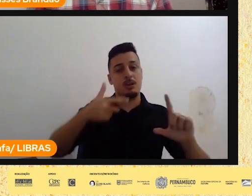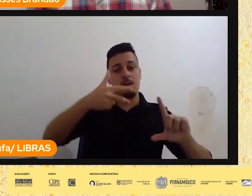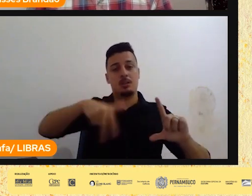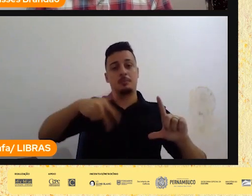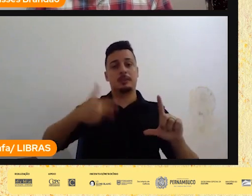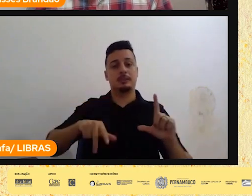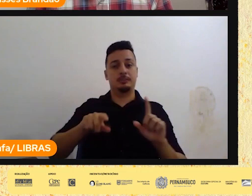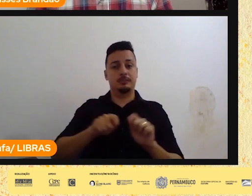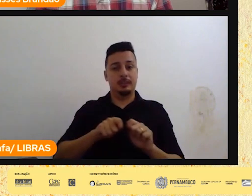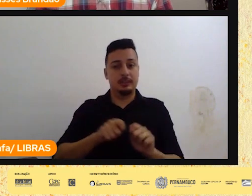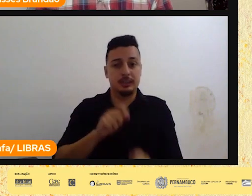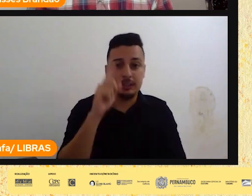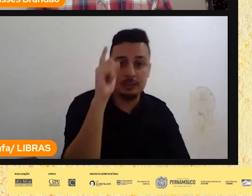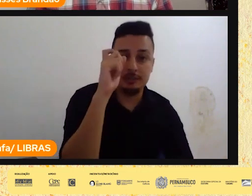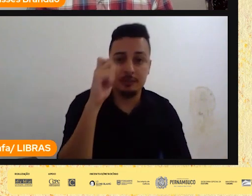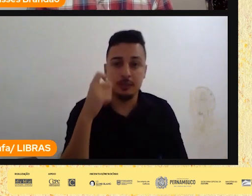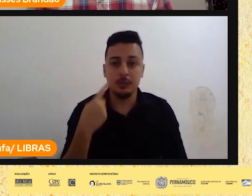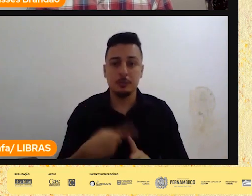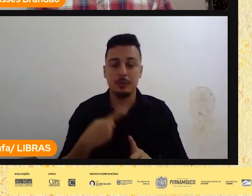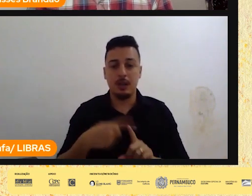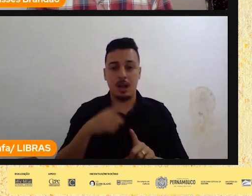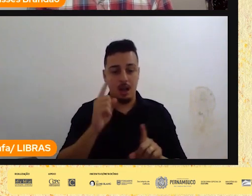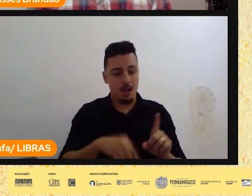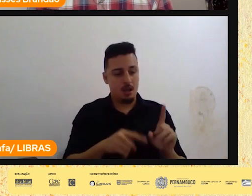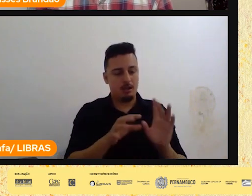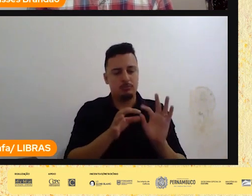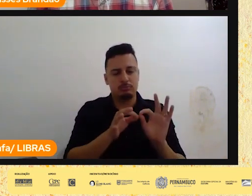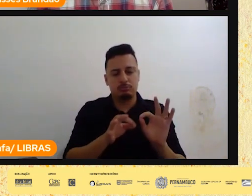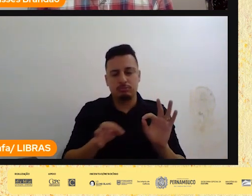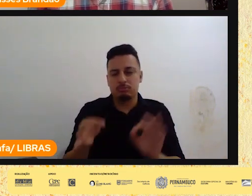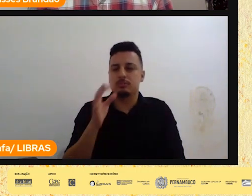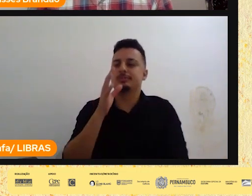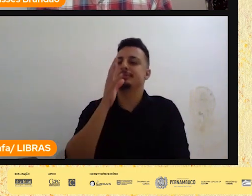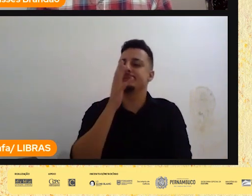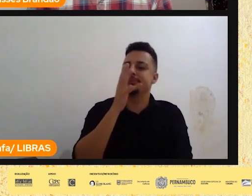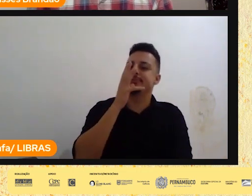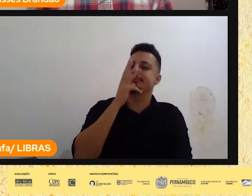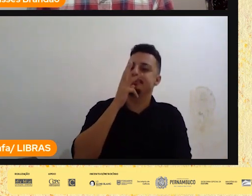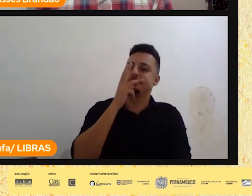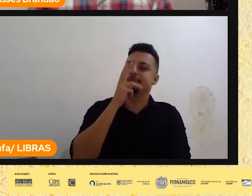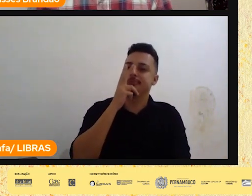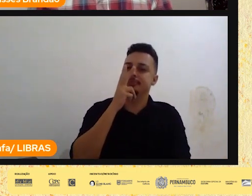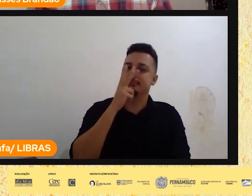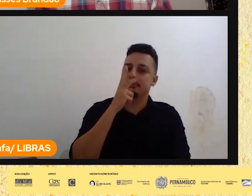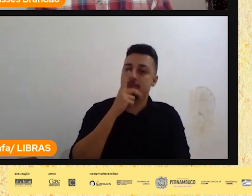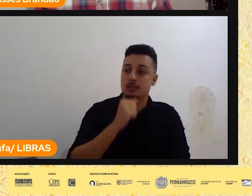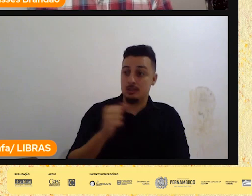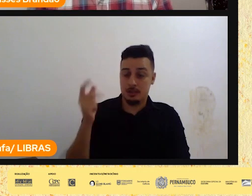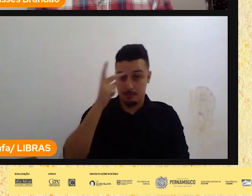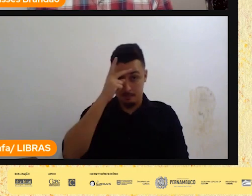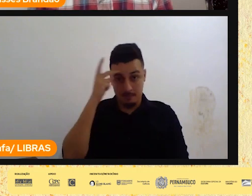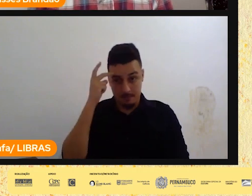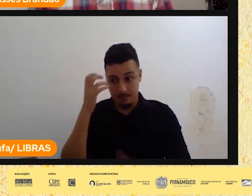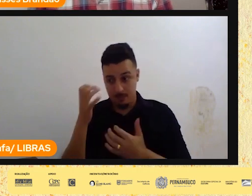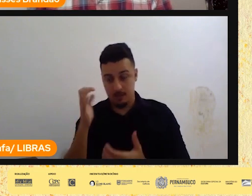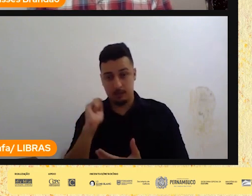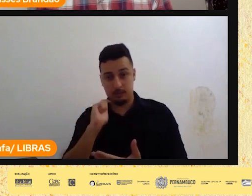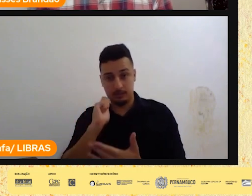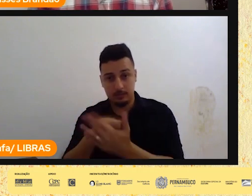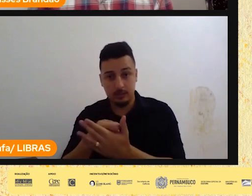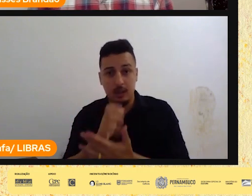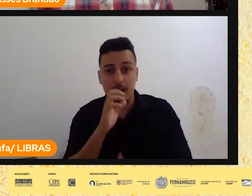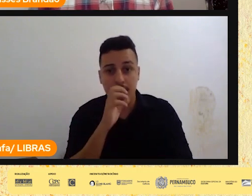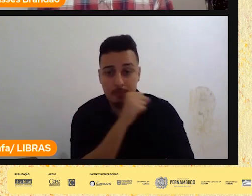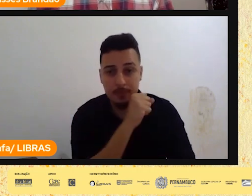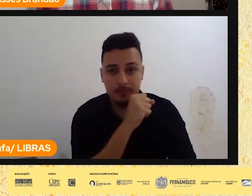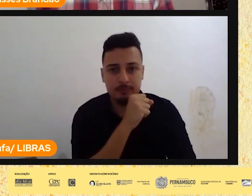são processos longos, né, então, assim, o patrocinador que quer ter aquele retorno de mídia rápido, ele não vai ter. A gente tem um processo que é caro, né,